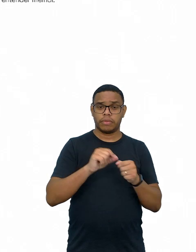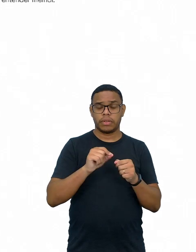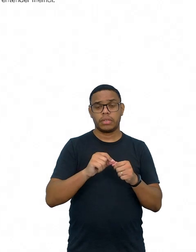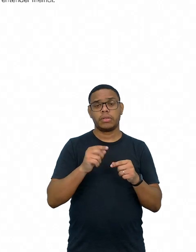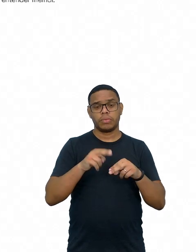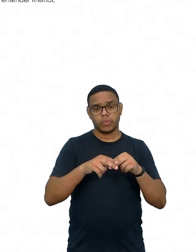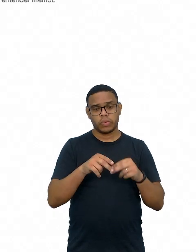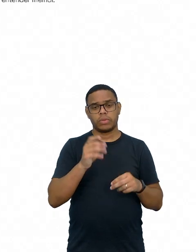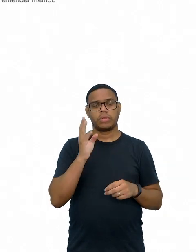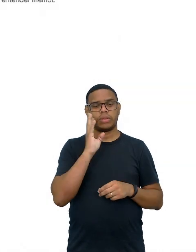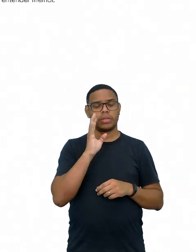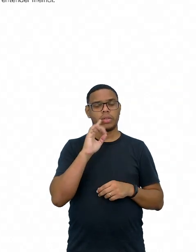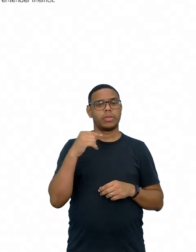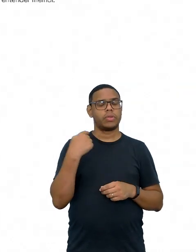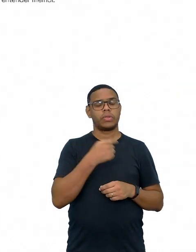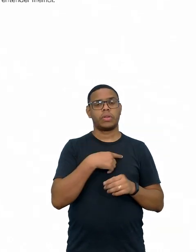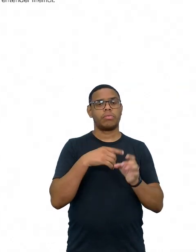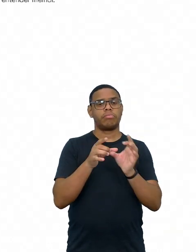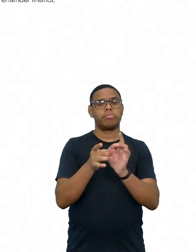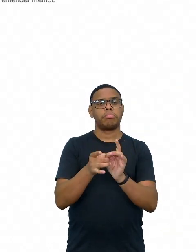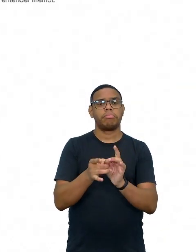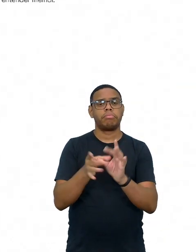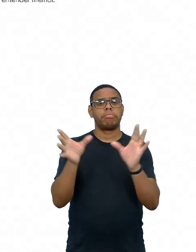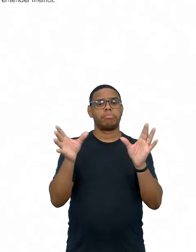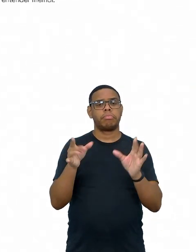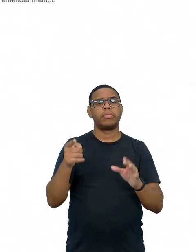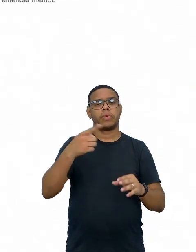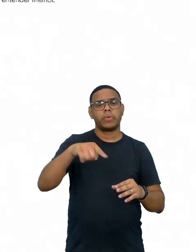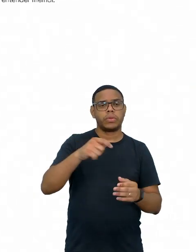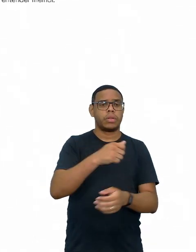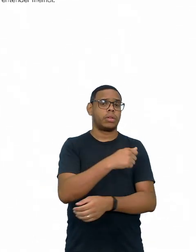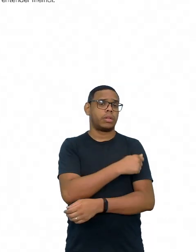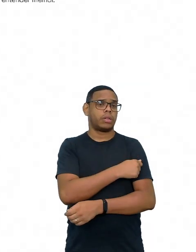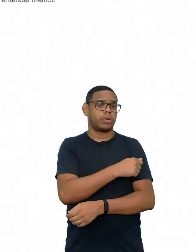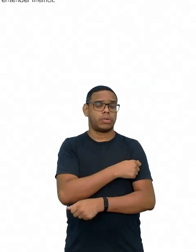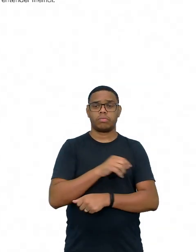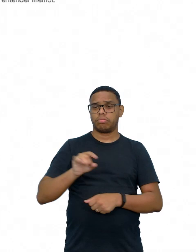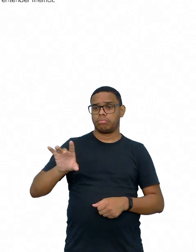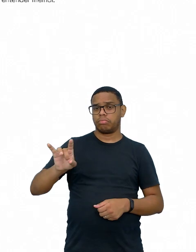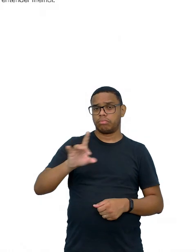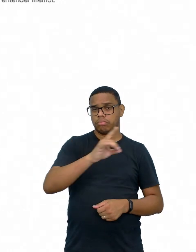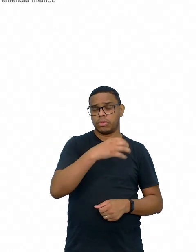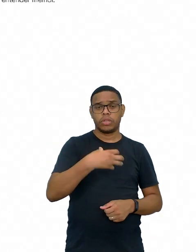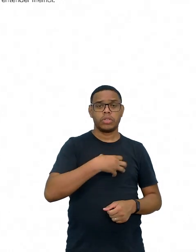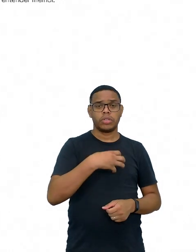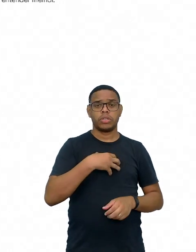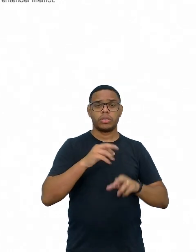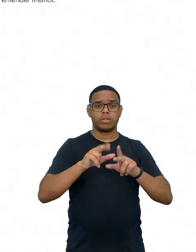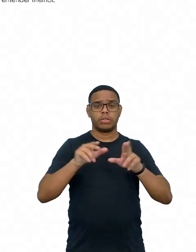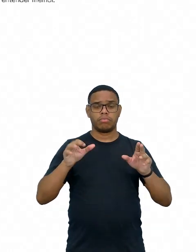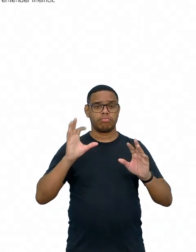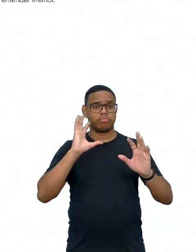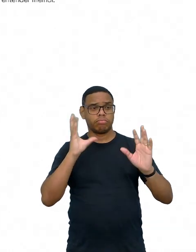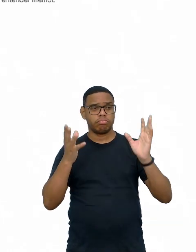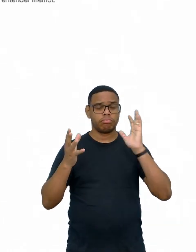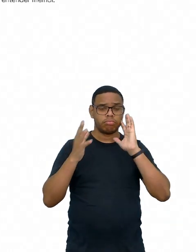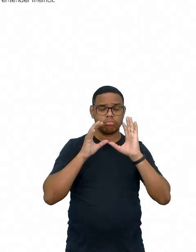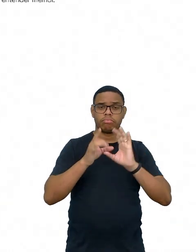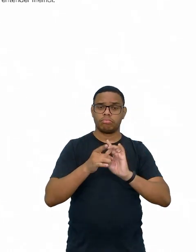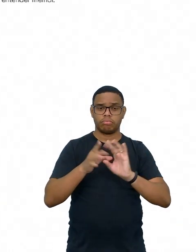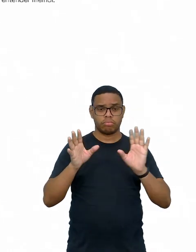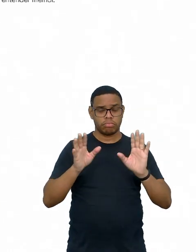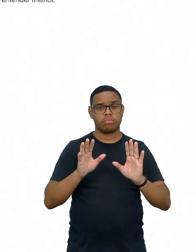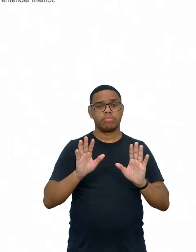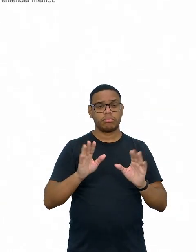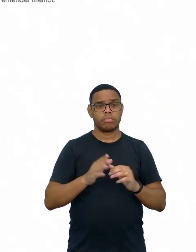que é legal a gente deixar os estudantes, cada um fazendo a sua, não